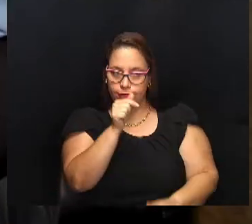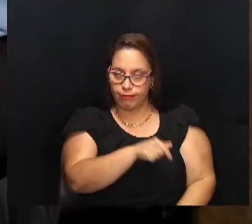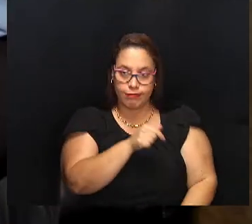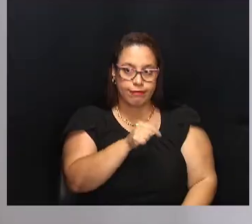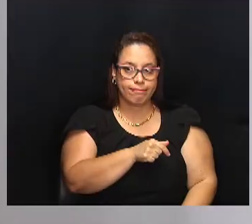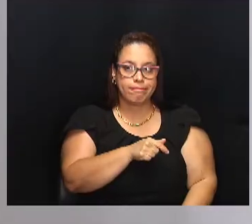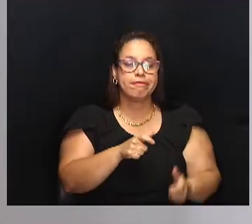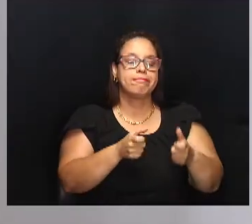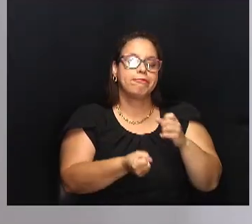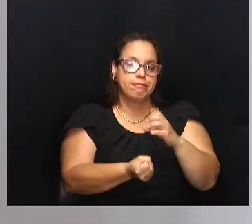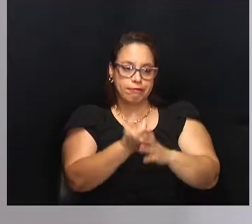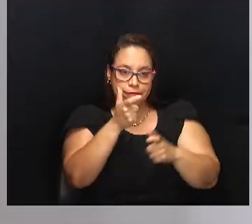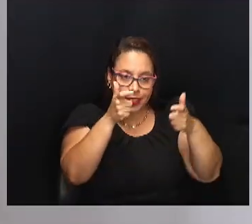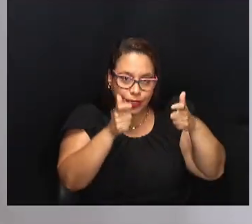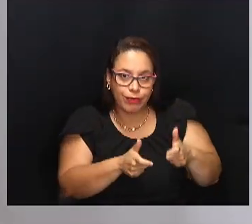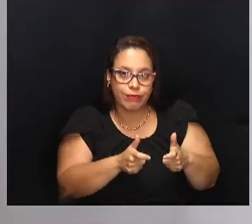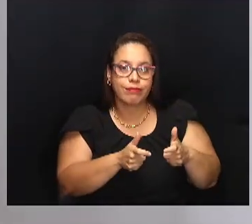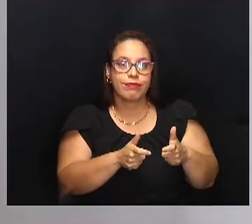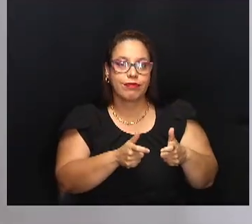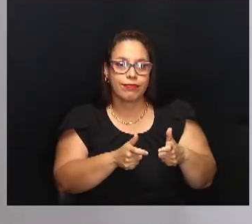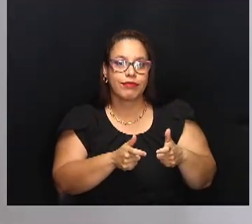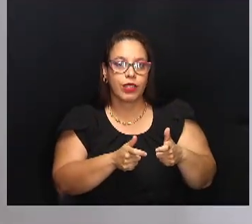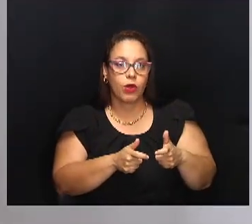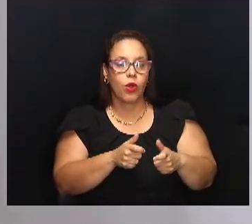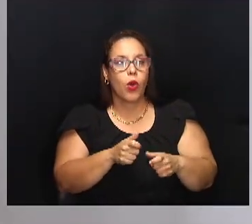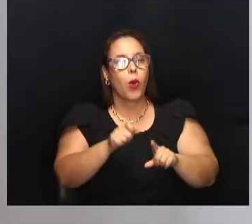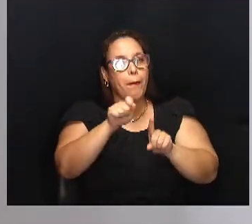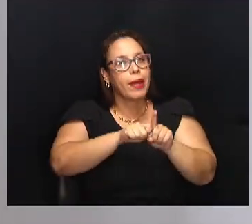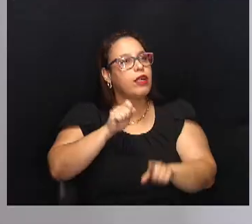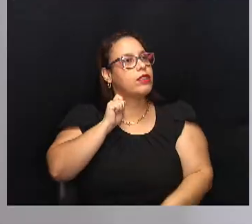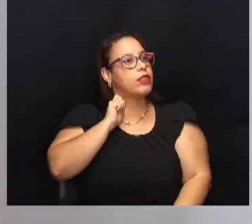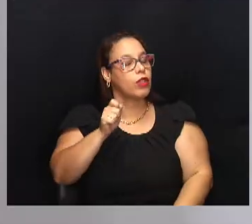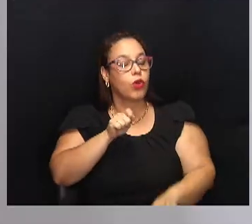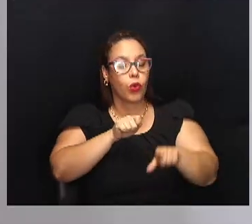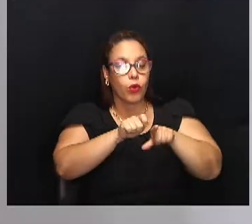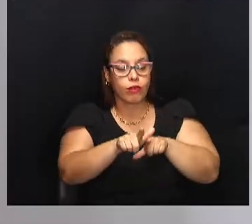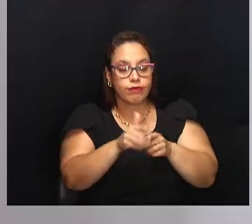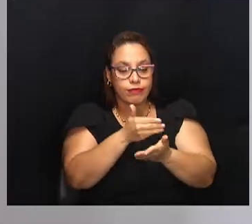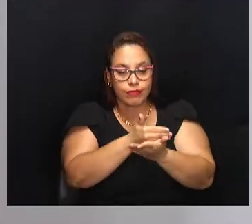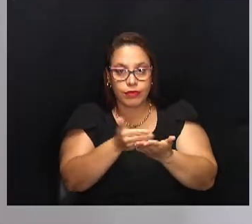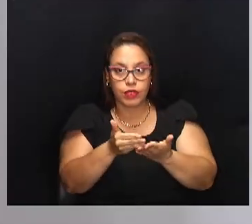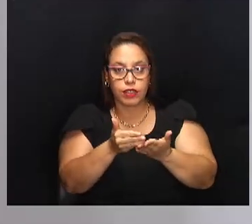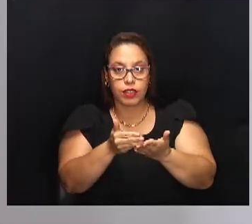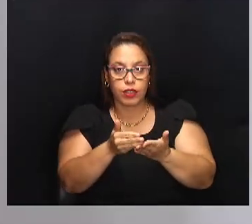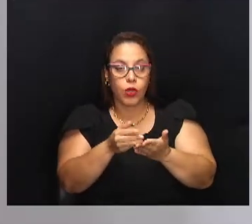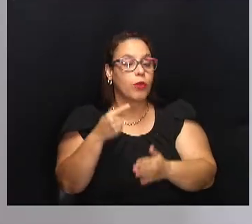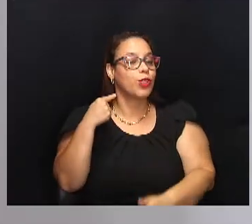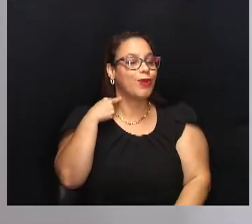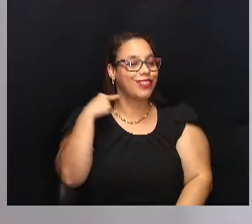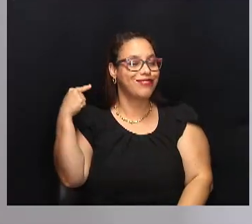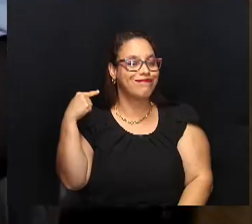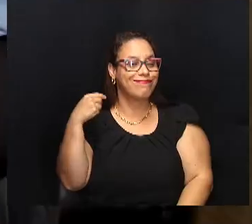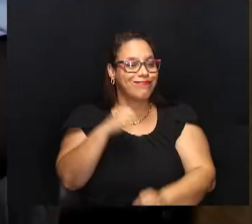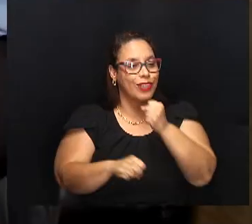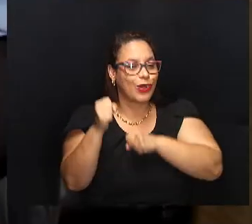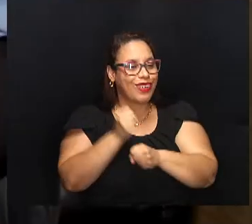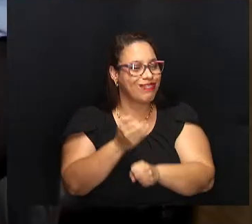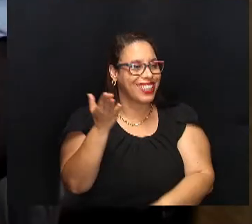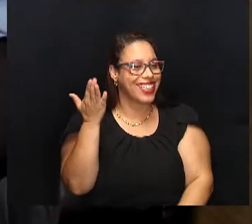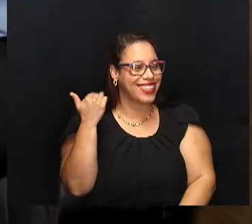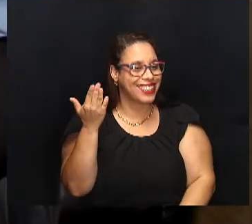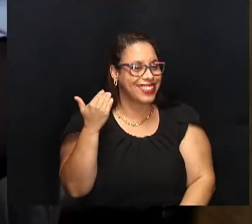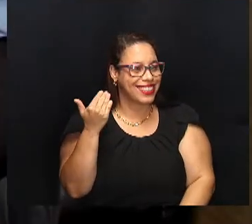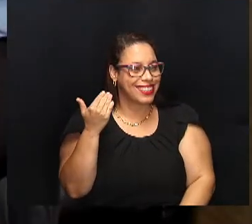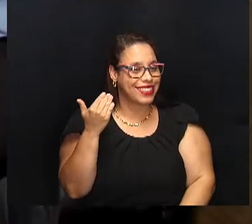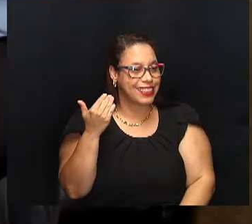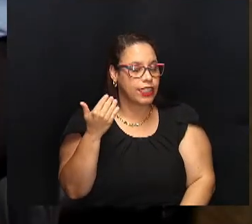esse espaço, né, que foi em abril, que eu aluguei, e iniciei 5 de maio, né, aqui do ano passado. E aí, assim, como eu